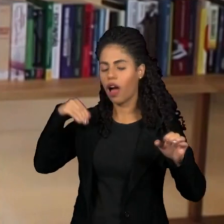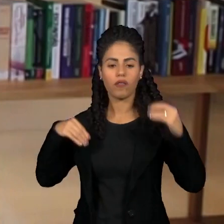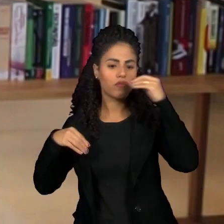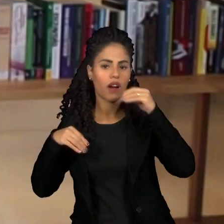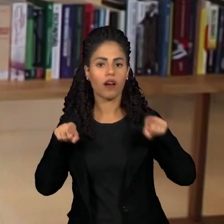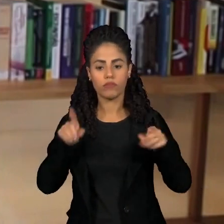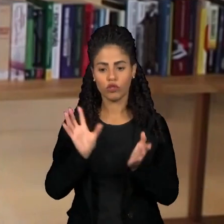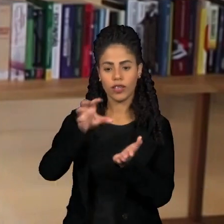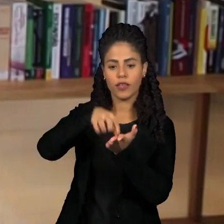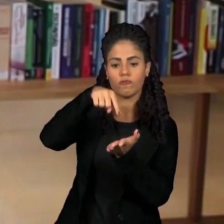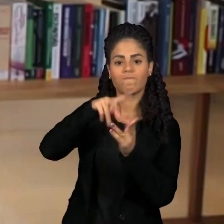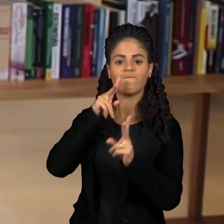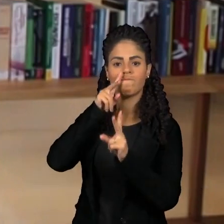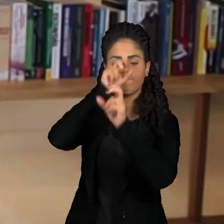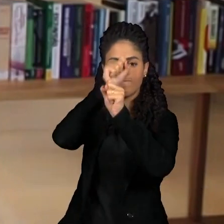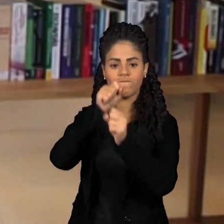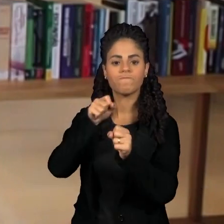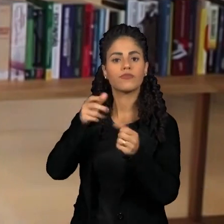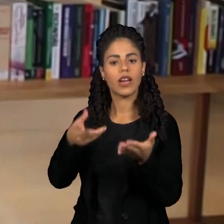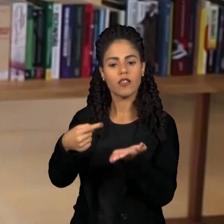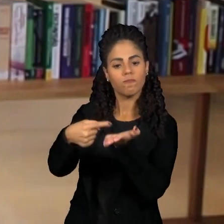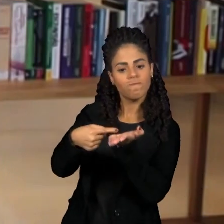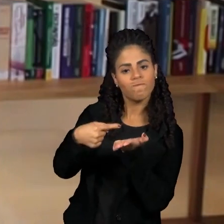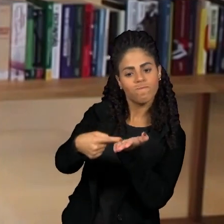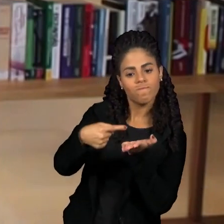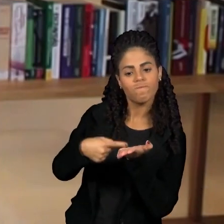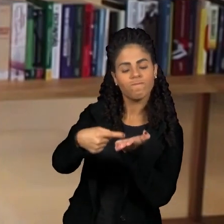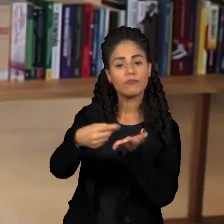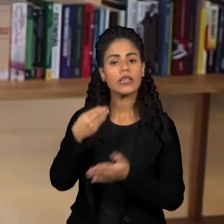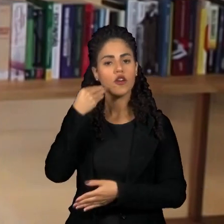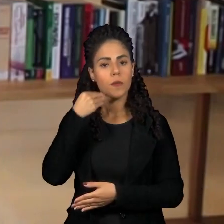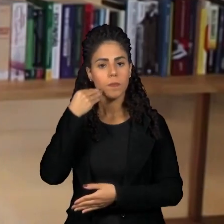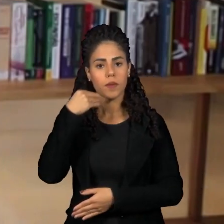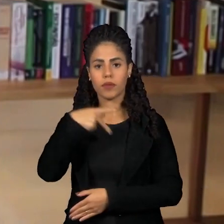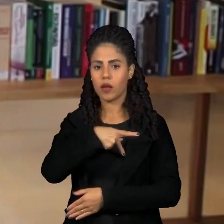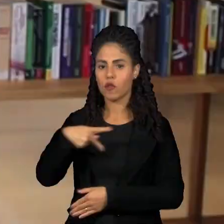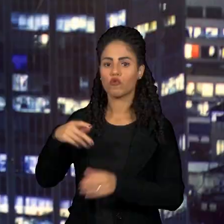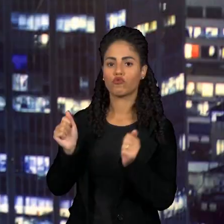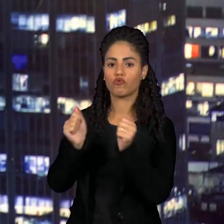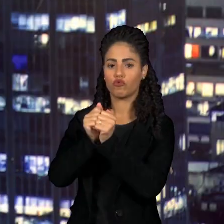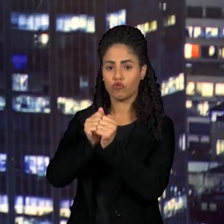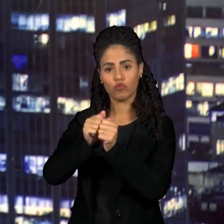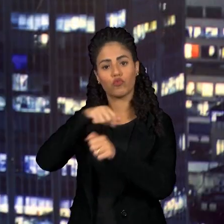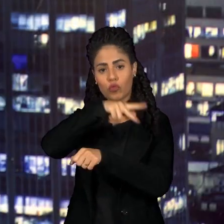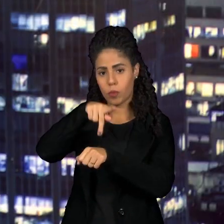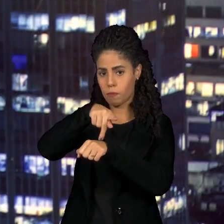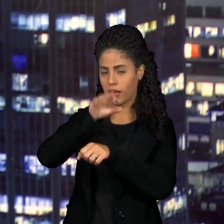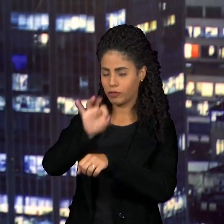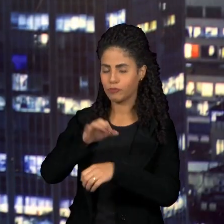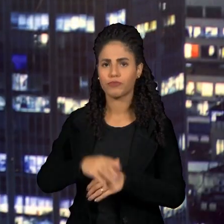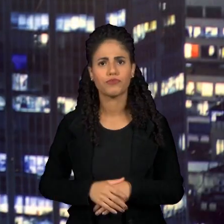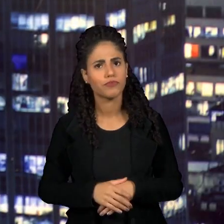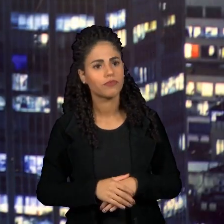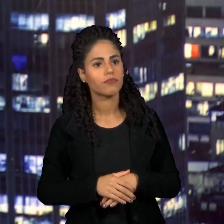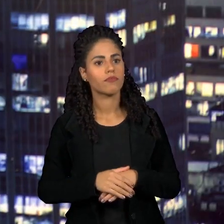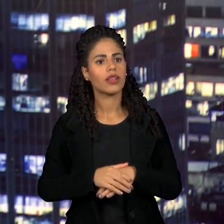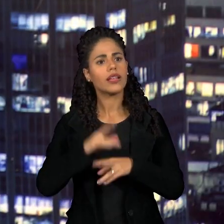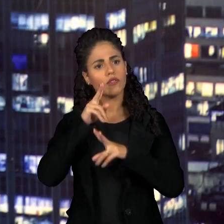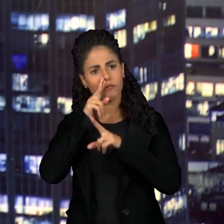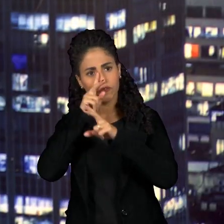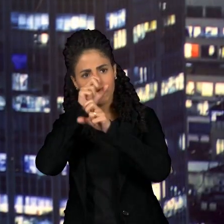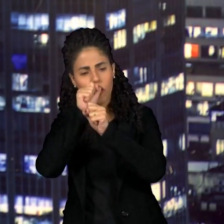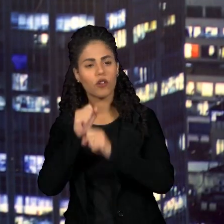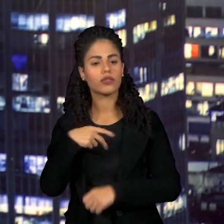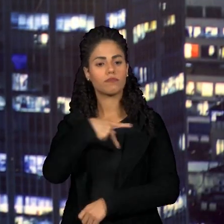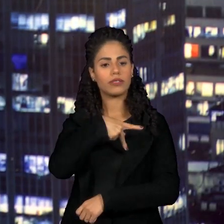coalizão com o presidente, ou essa negociação e esse alinhamento com o presidente da República. E por falar, não é, entre essas forças, por falar em presidente